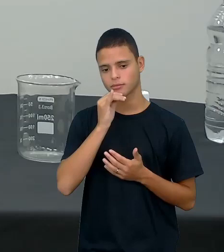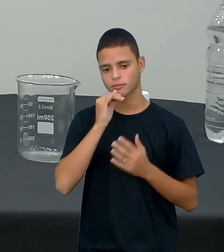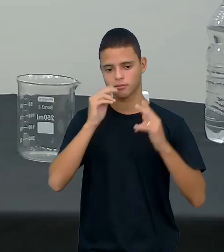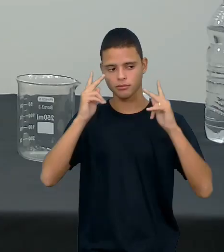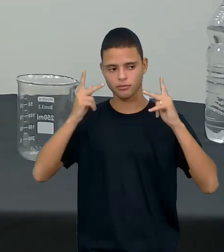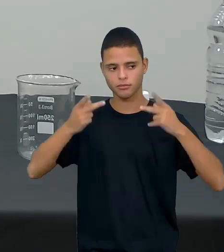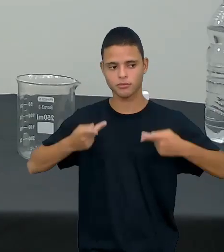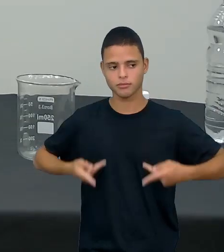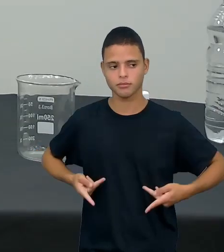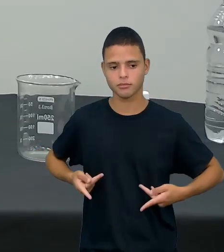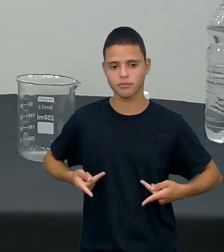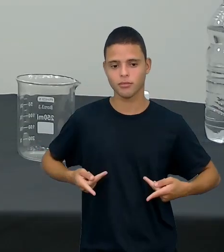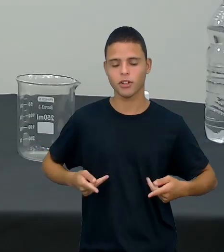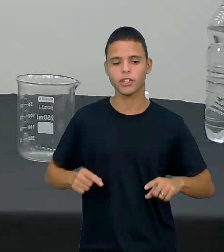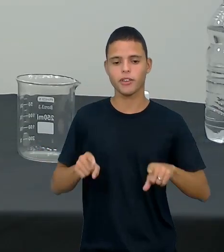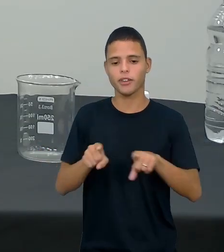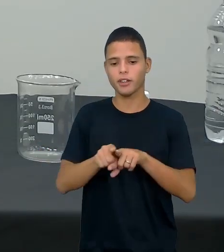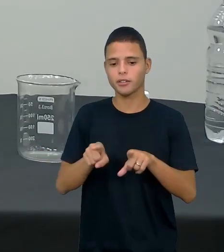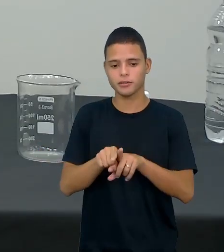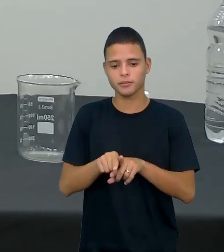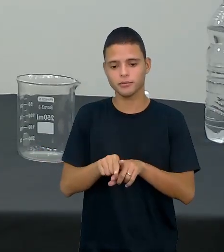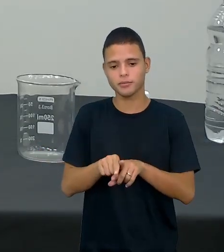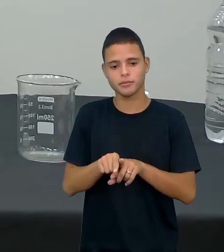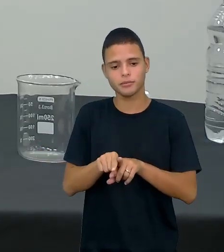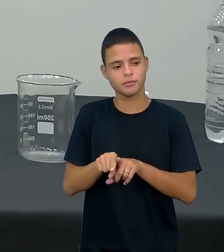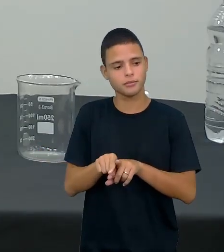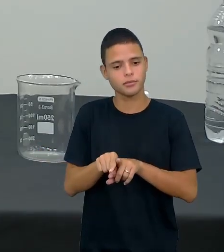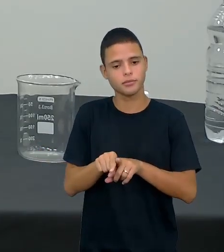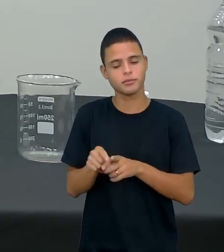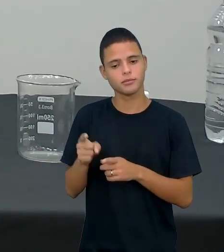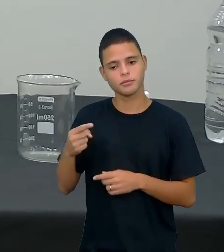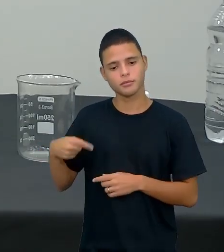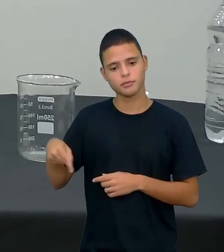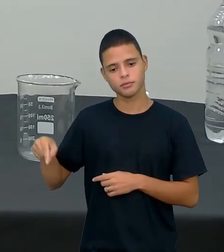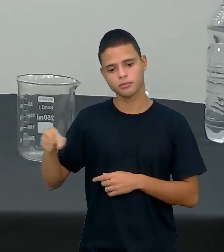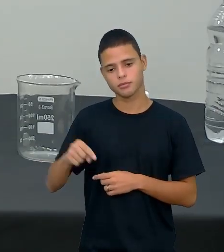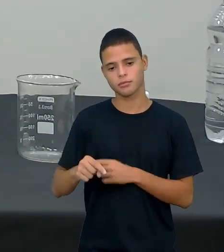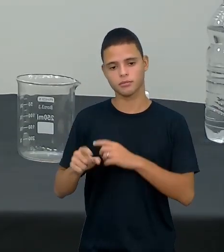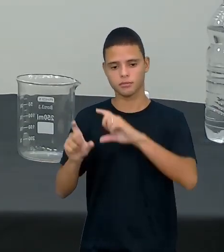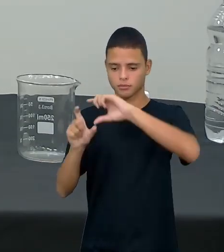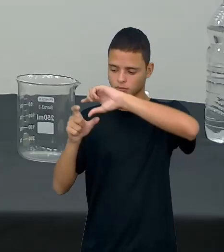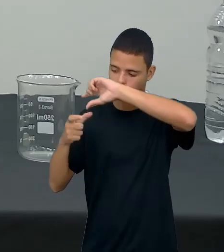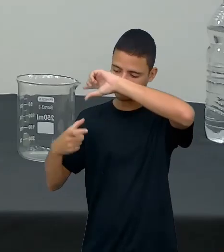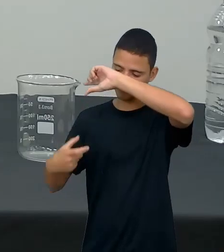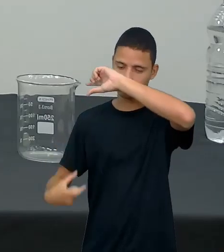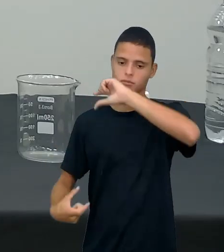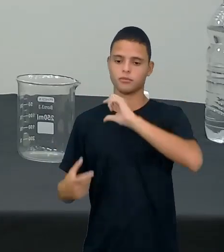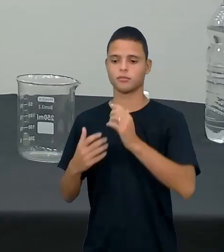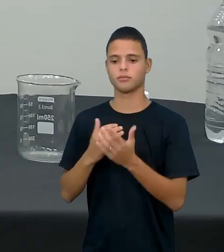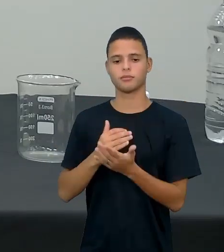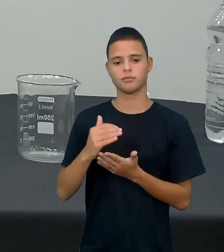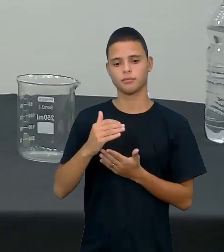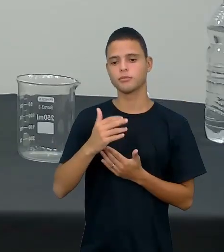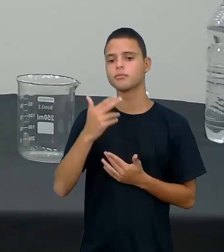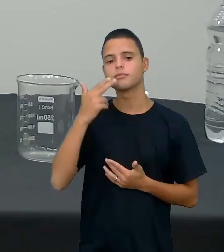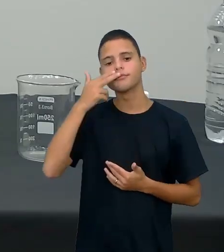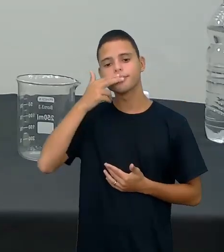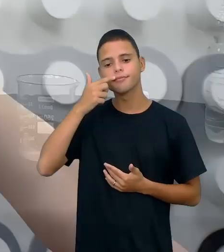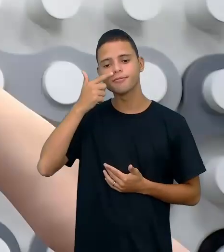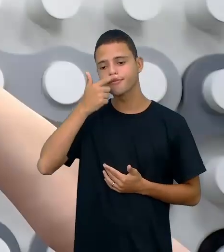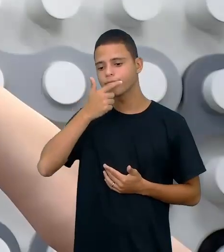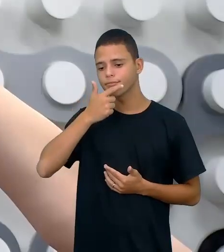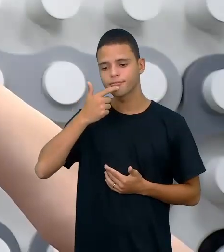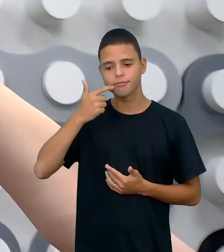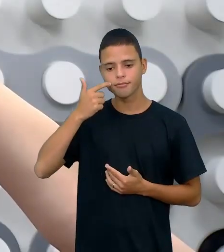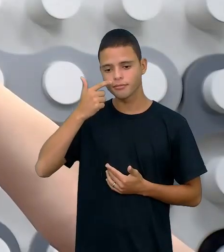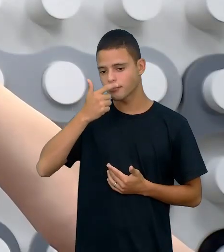né? Ele está aqui junto comigo. Então, o nosso tubo digestório vai começar aqui na região da boca, né? Então, vocês